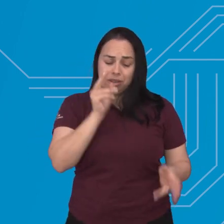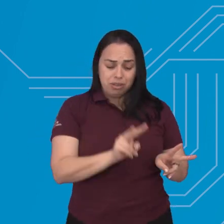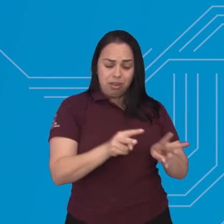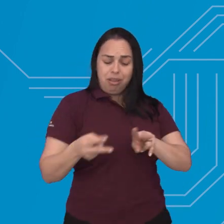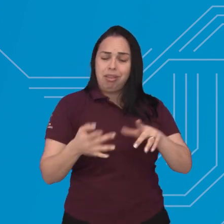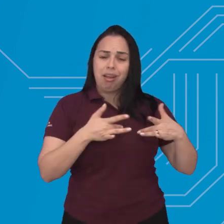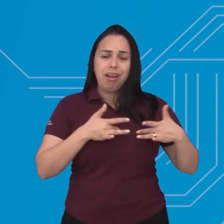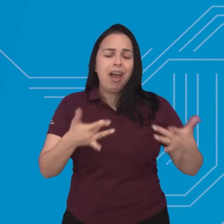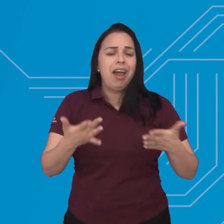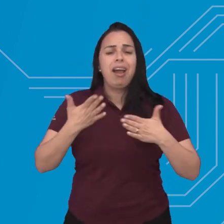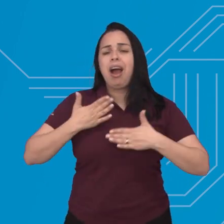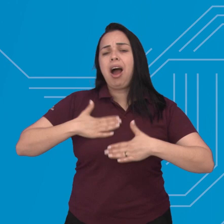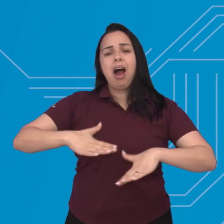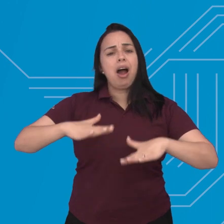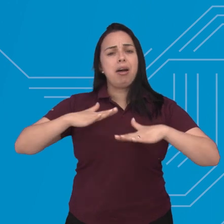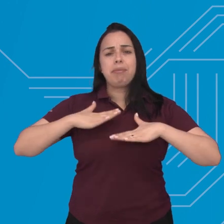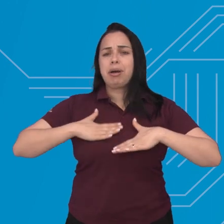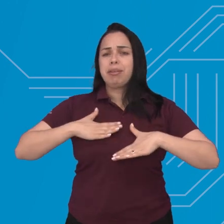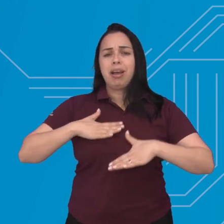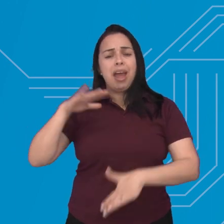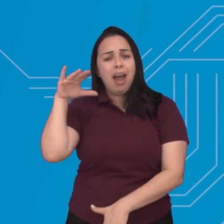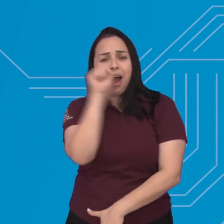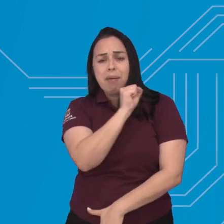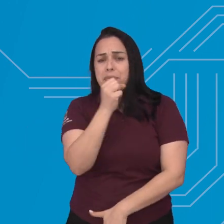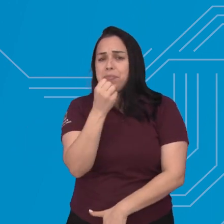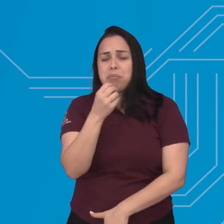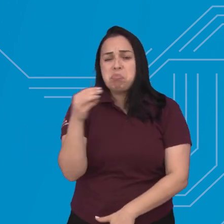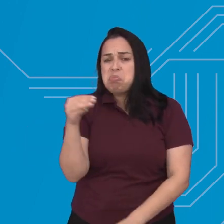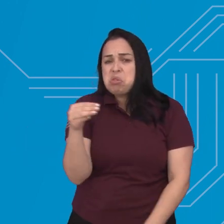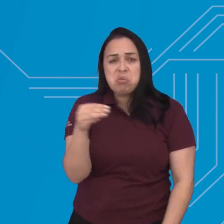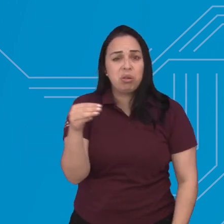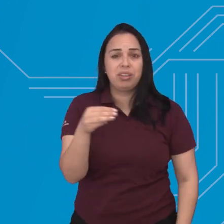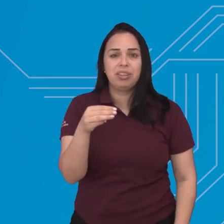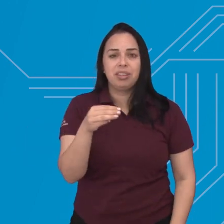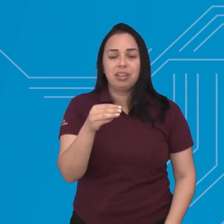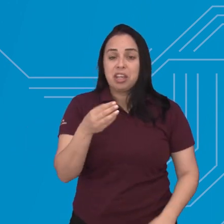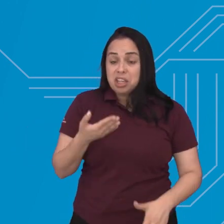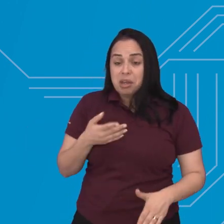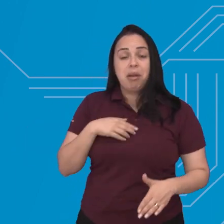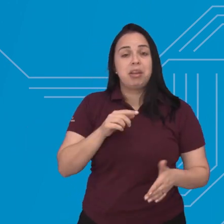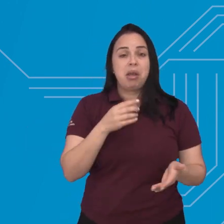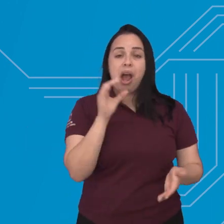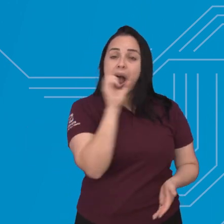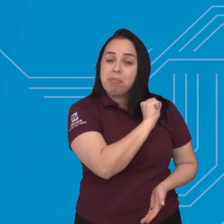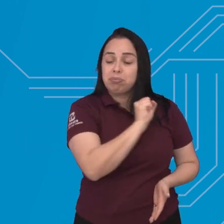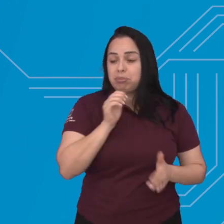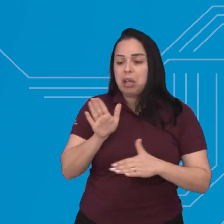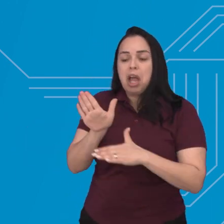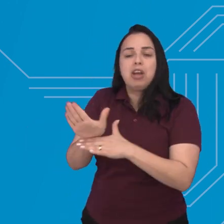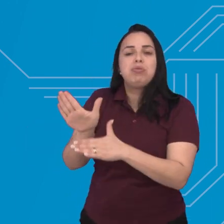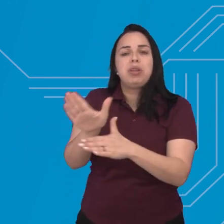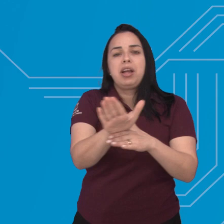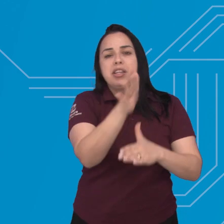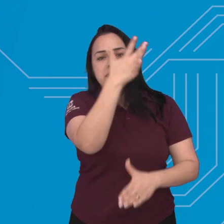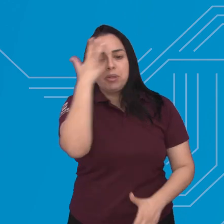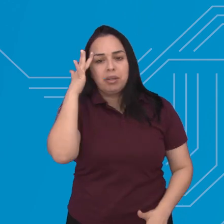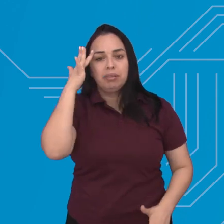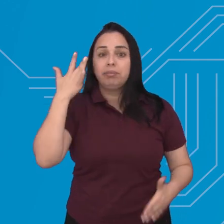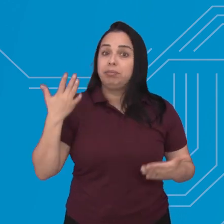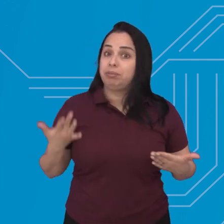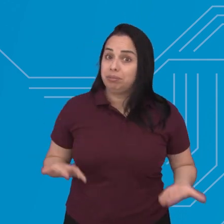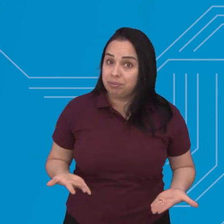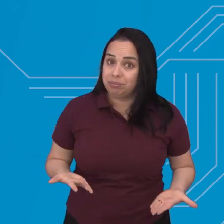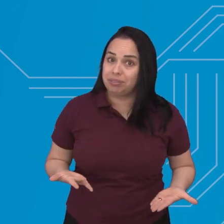doar sangue é muito tranquilo, viu? São poucos minutos do seu tempo que se transformam em anos de vida para outras